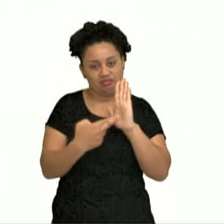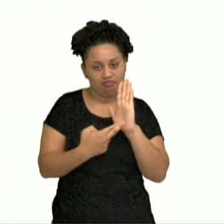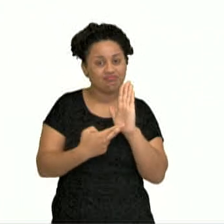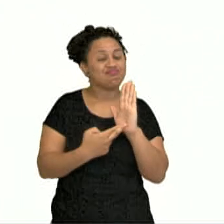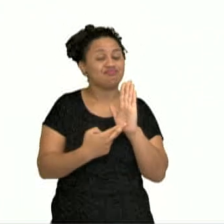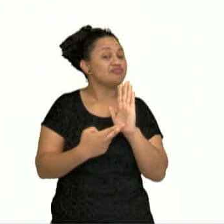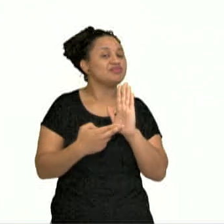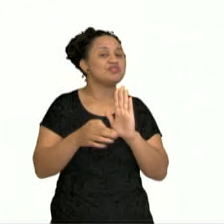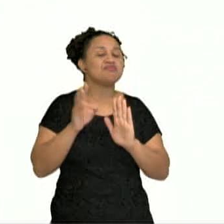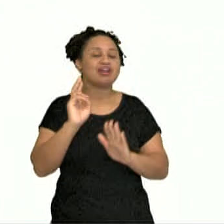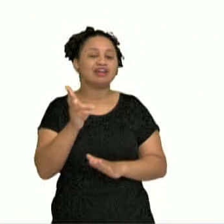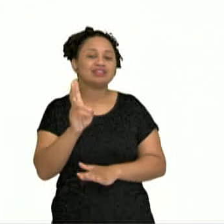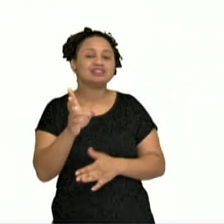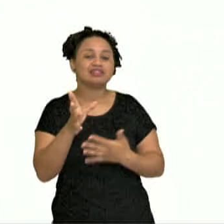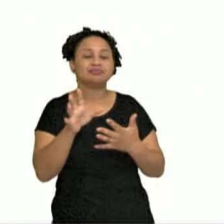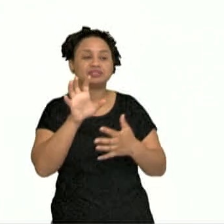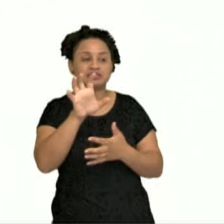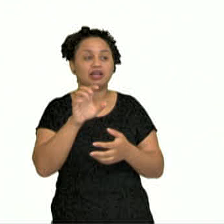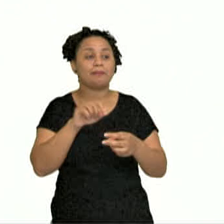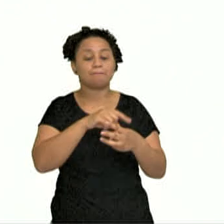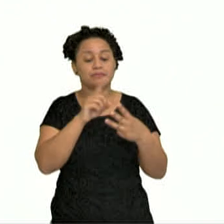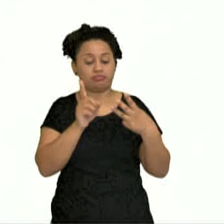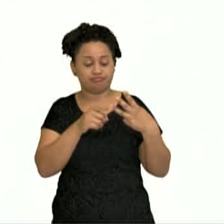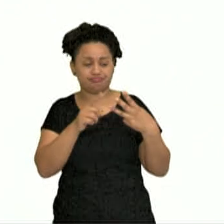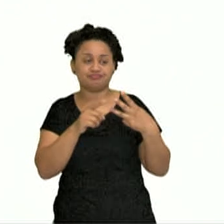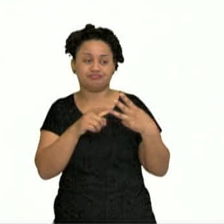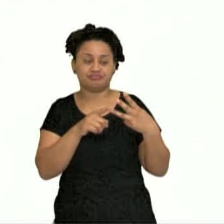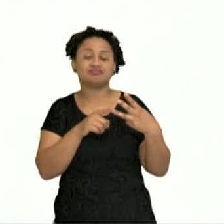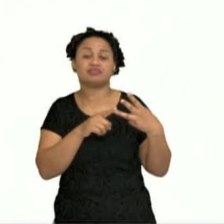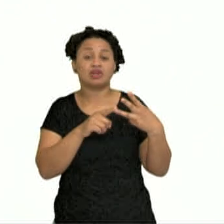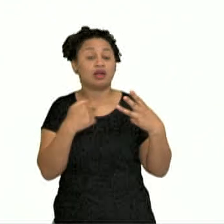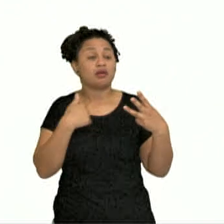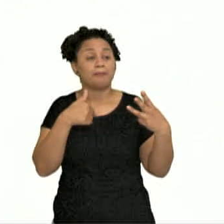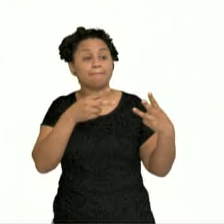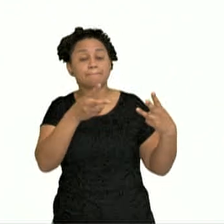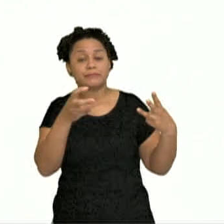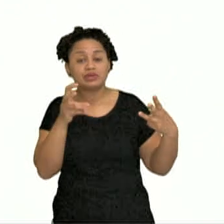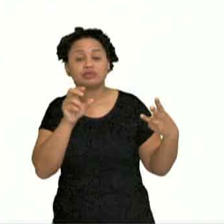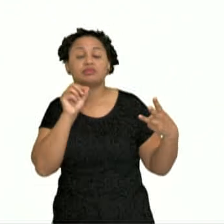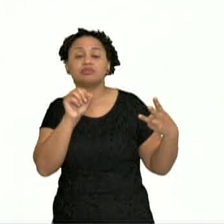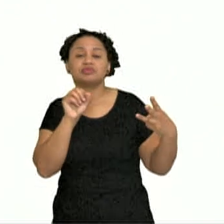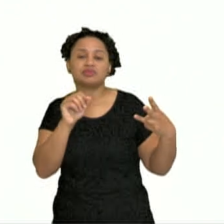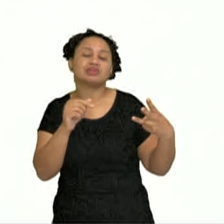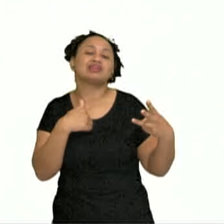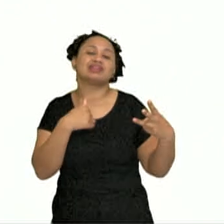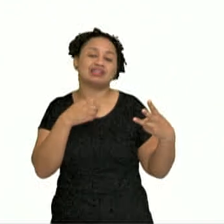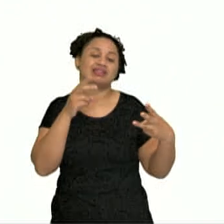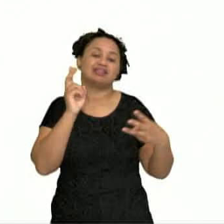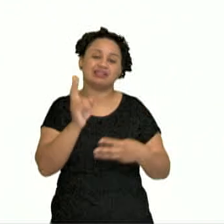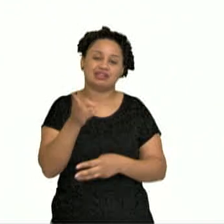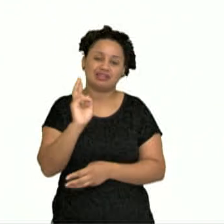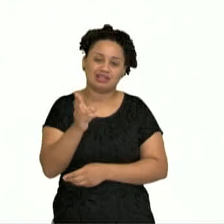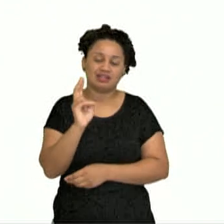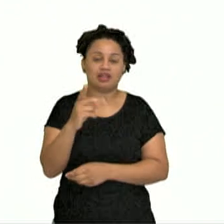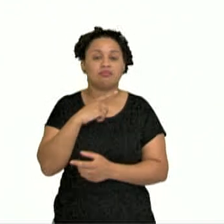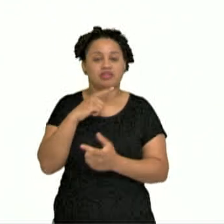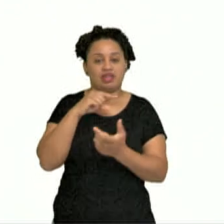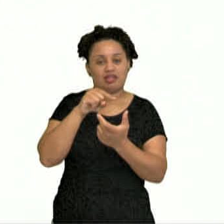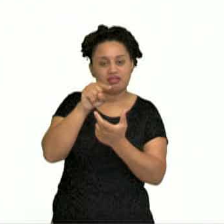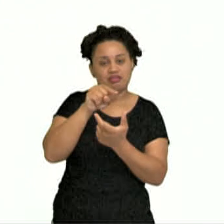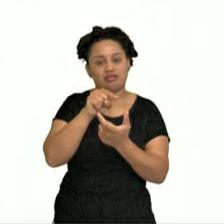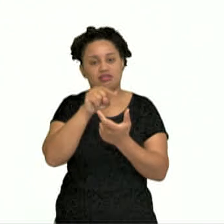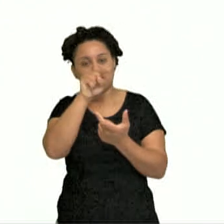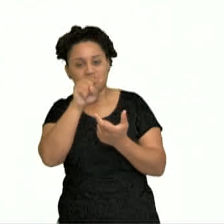nem sempre é acentuado. Mas a proparoxítona, nós vamos observar que elas serão, sim, sempre